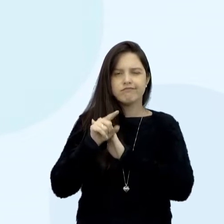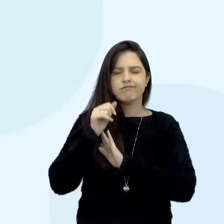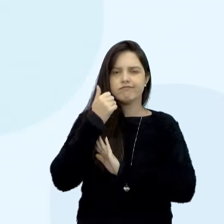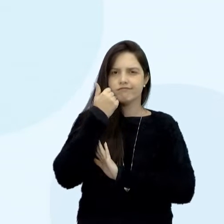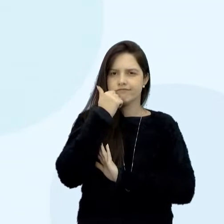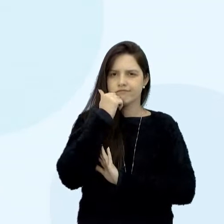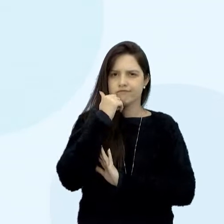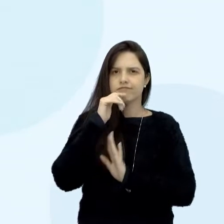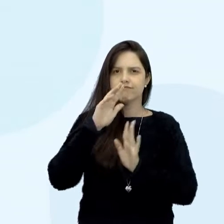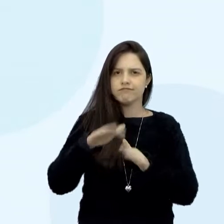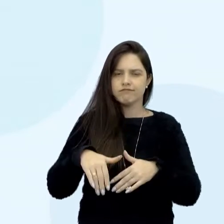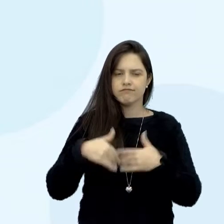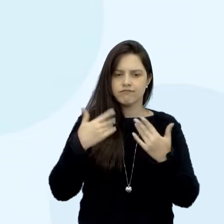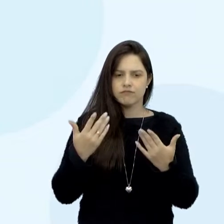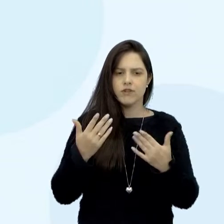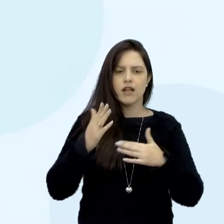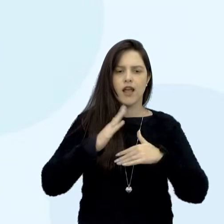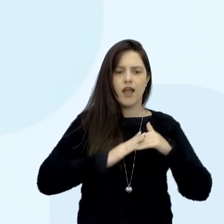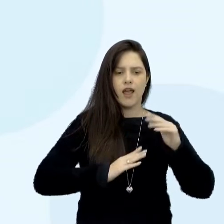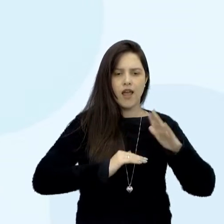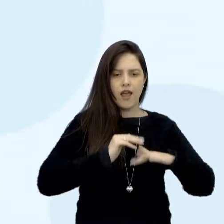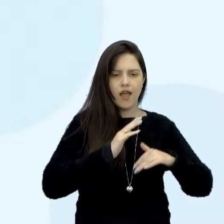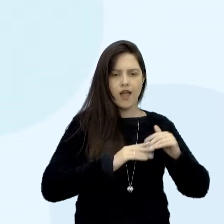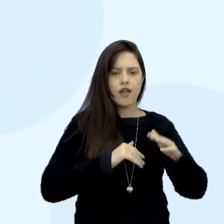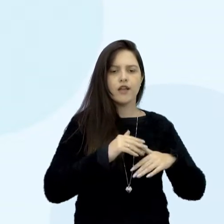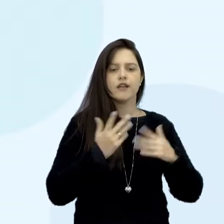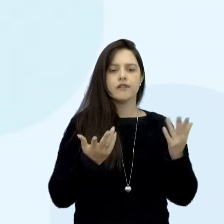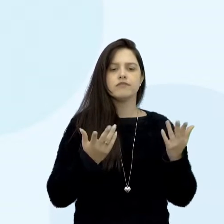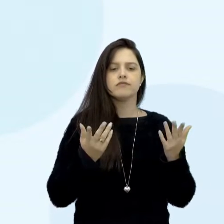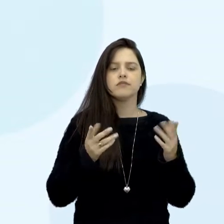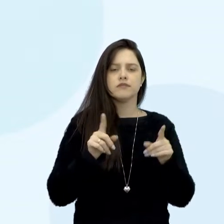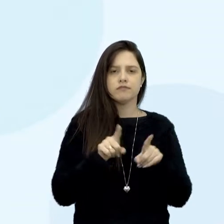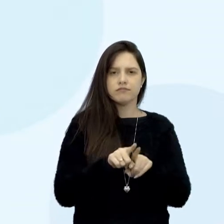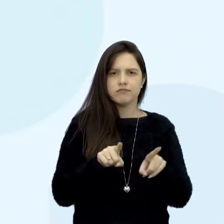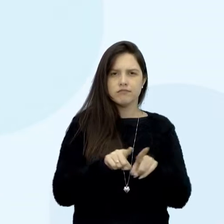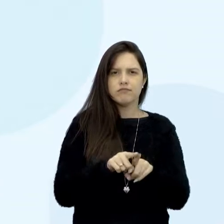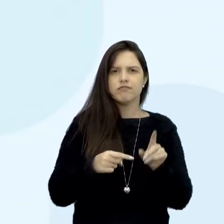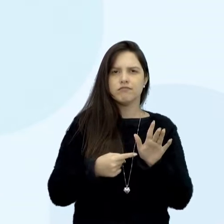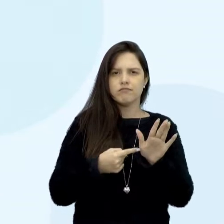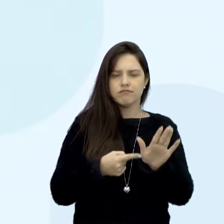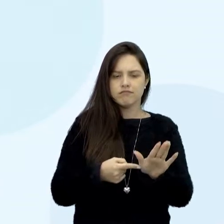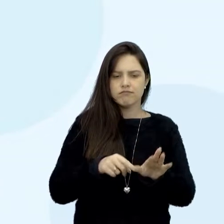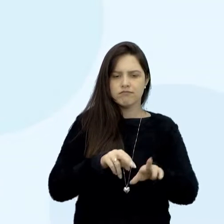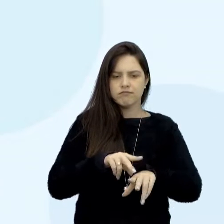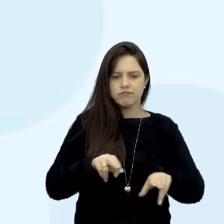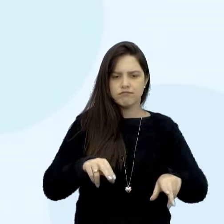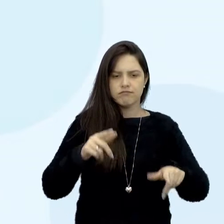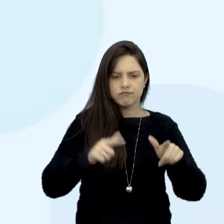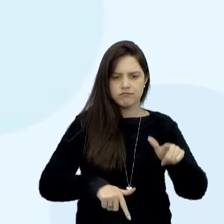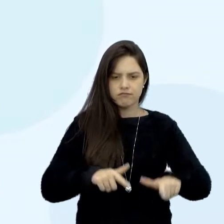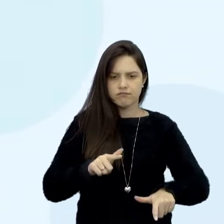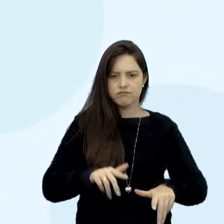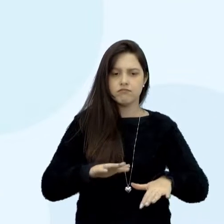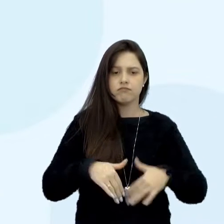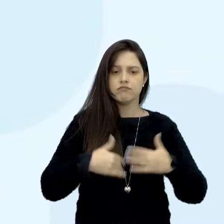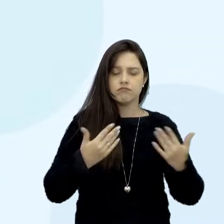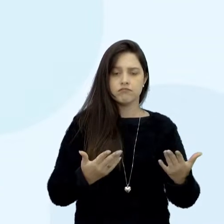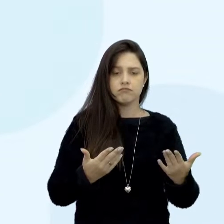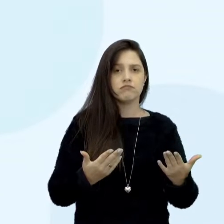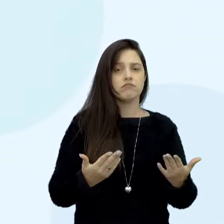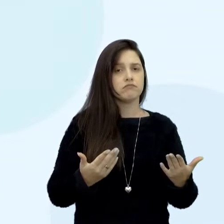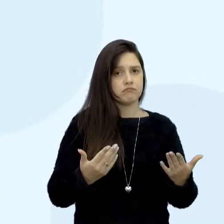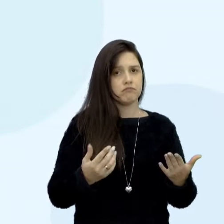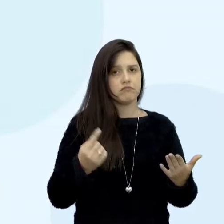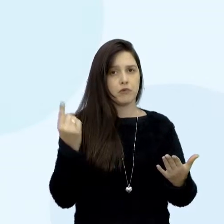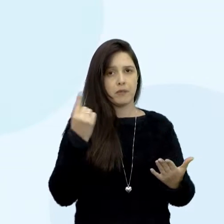Então, vocês perceberam que a nossa habilidade de eixo estruturante, ele já fala em levantar e testar hipóteses. Então,